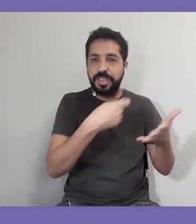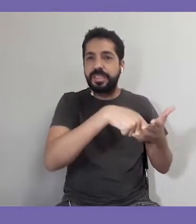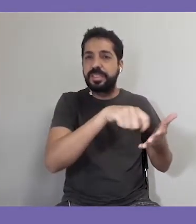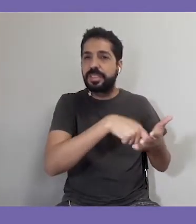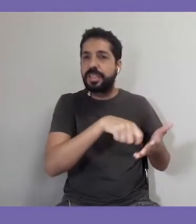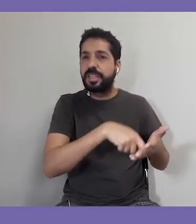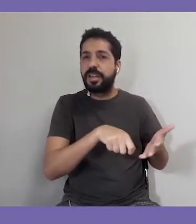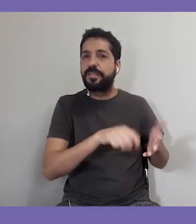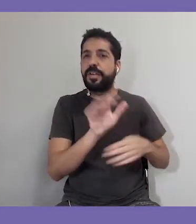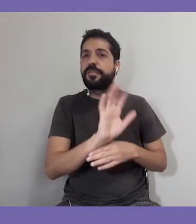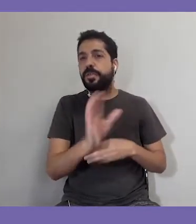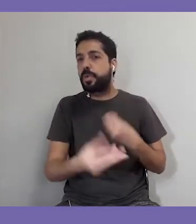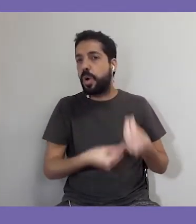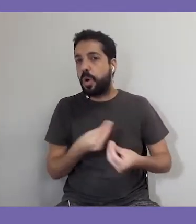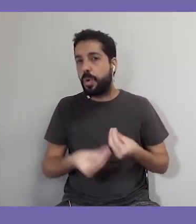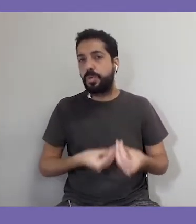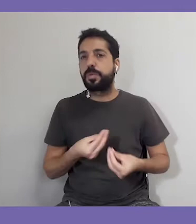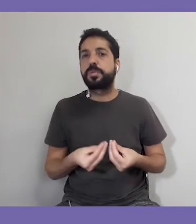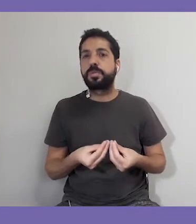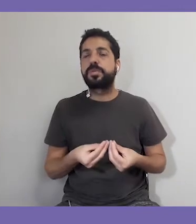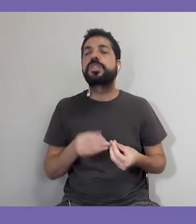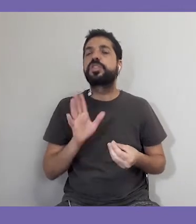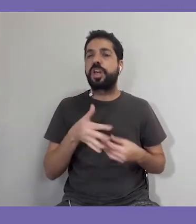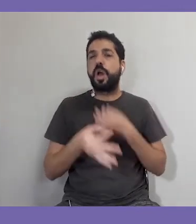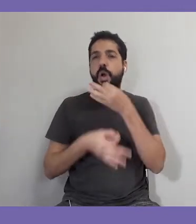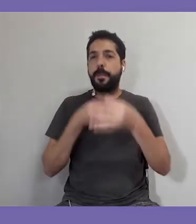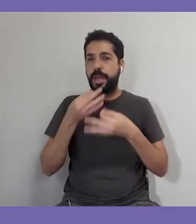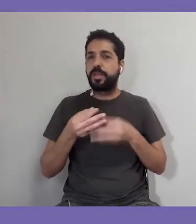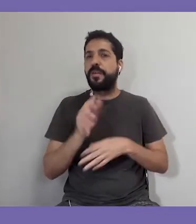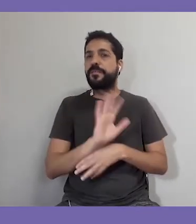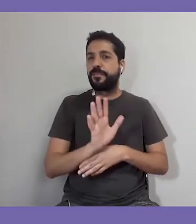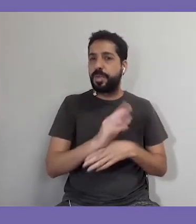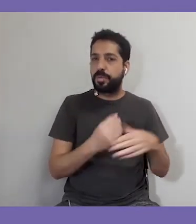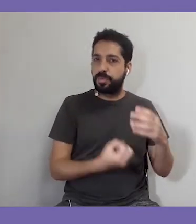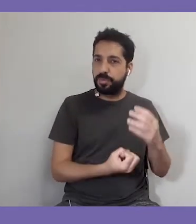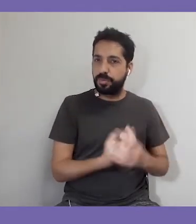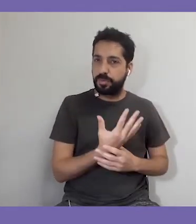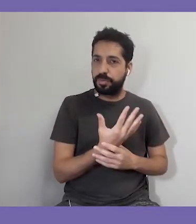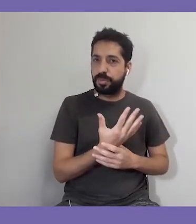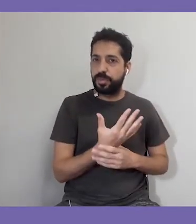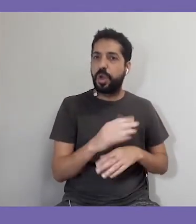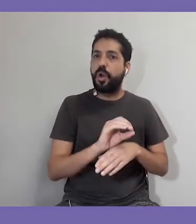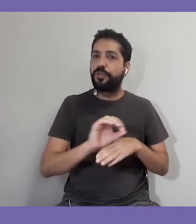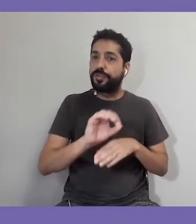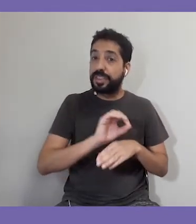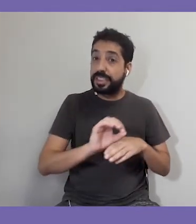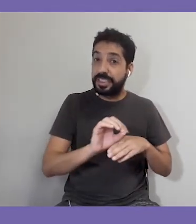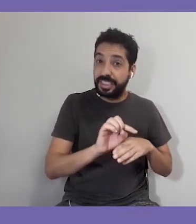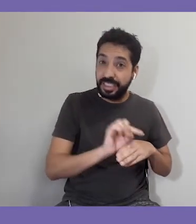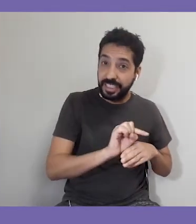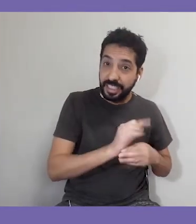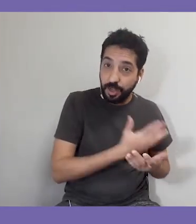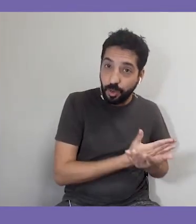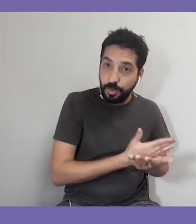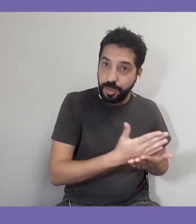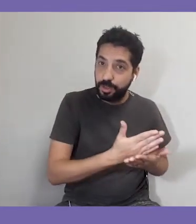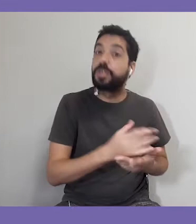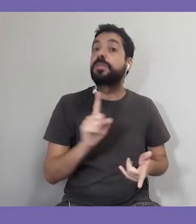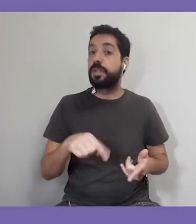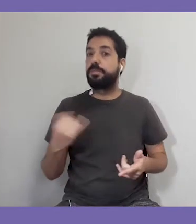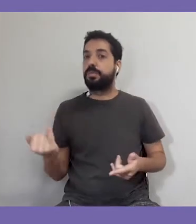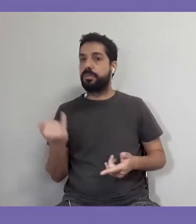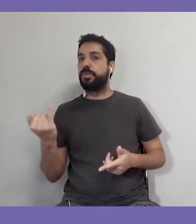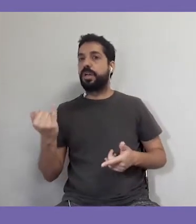motivações da escrita do roteiro do filme. Você já comentou que foi um filme realizado por parte de uma oficina, isso é muito